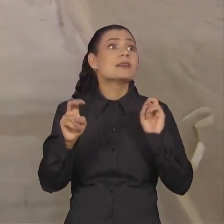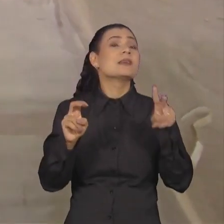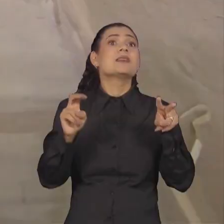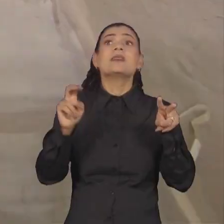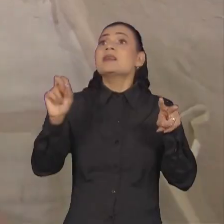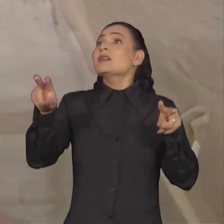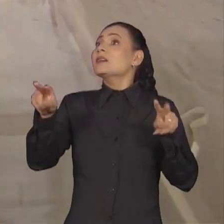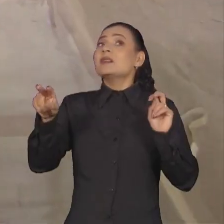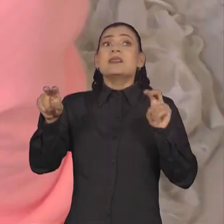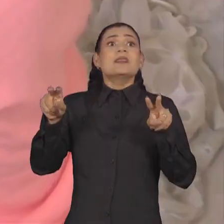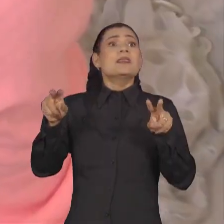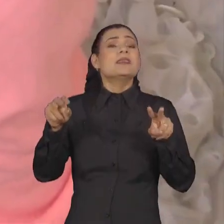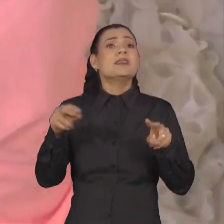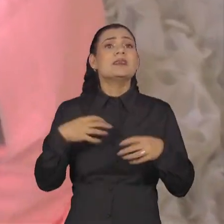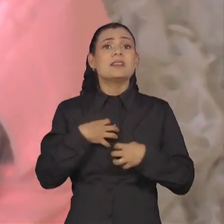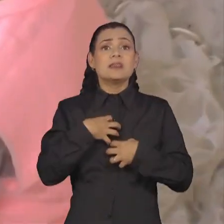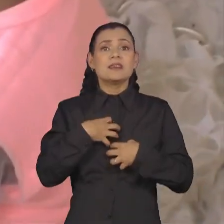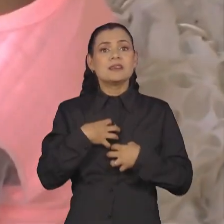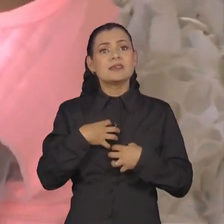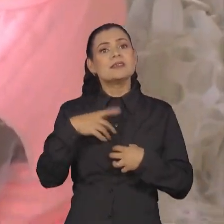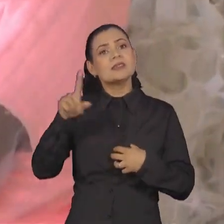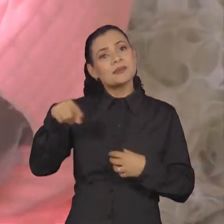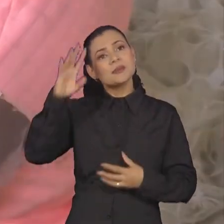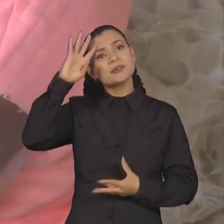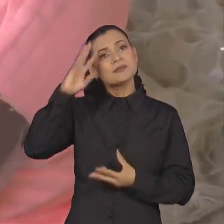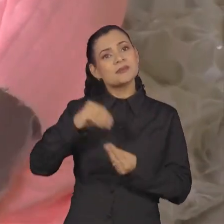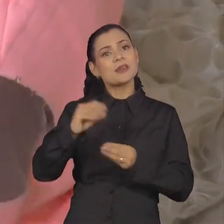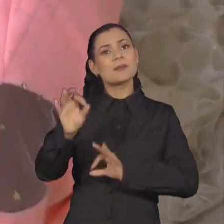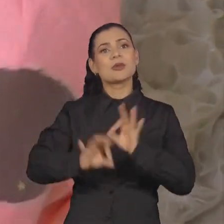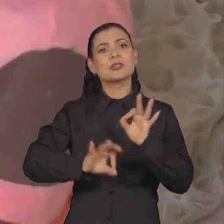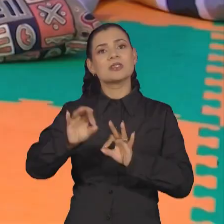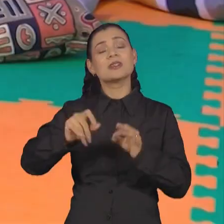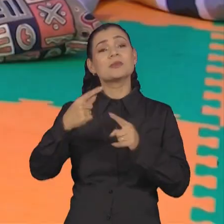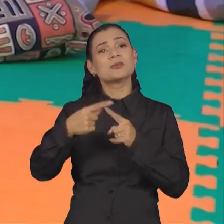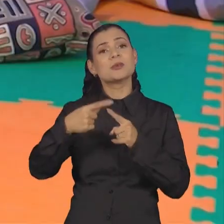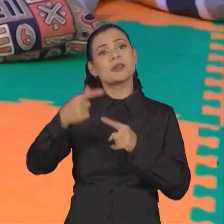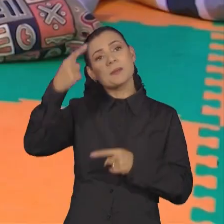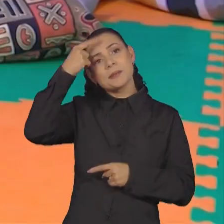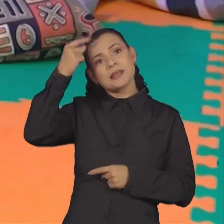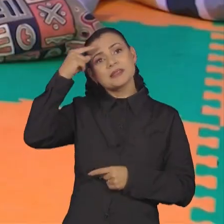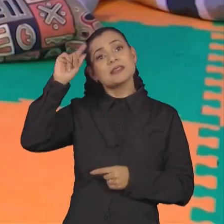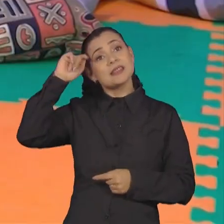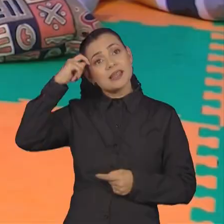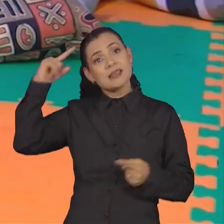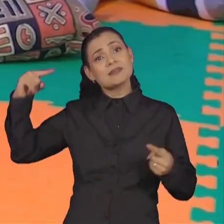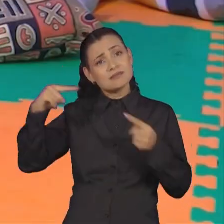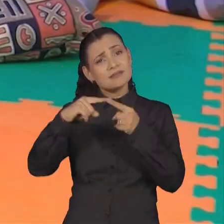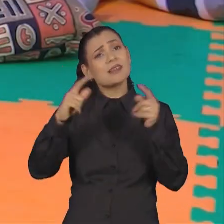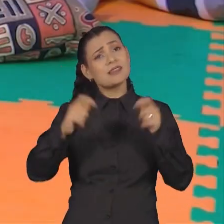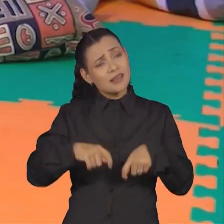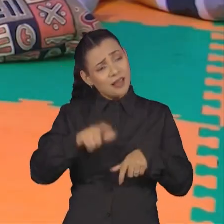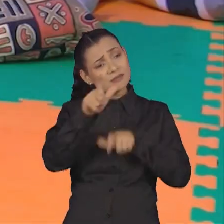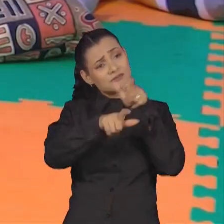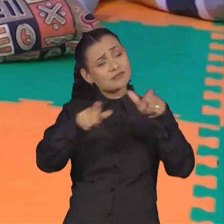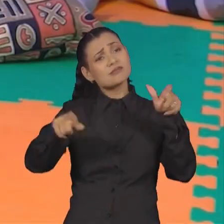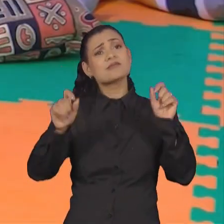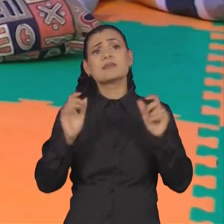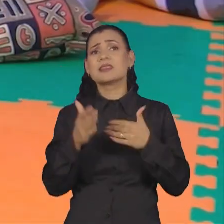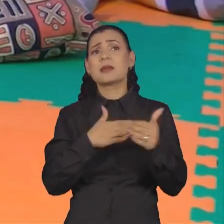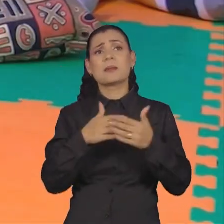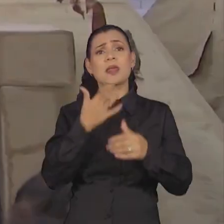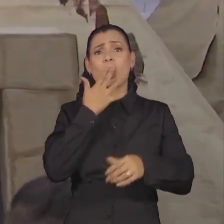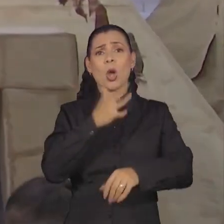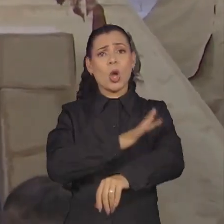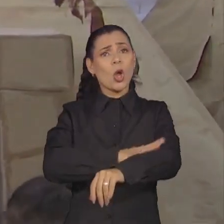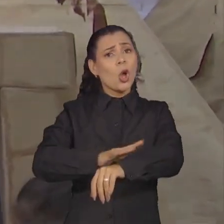identificava. E a mãe me relatou agradecendo pelo projeto, porque agora ela também se identificava como princesa, independente da sua